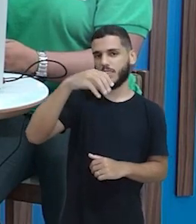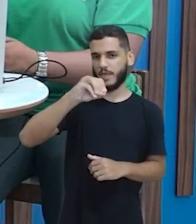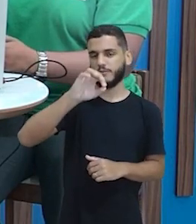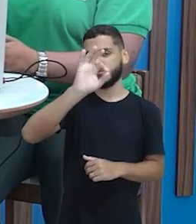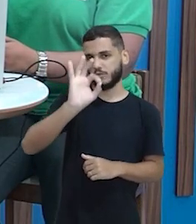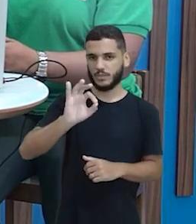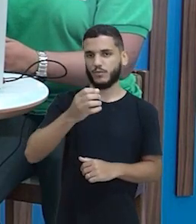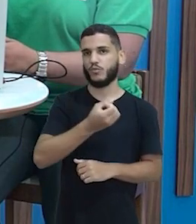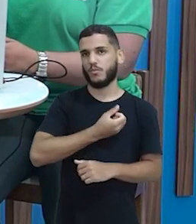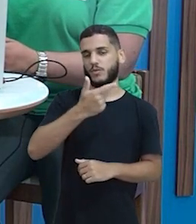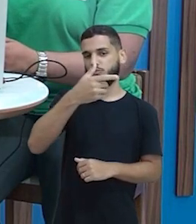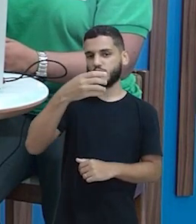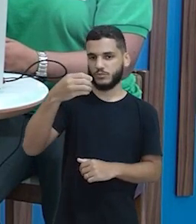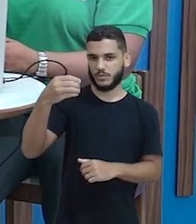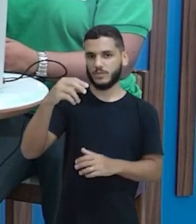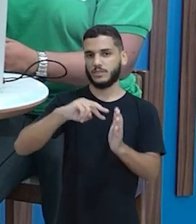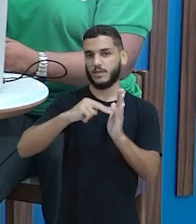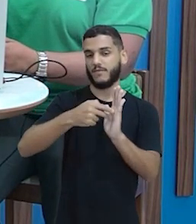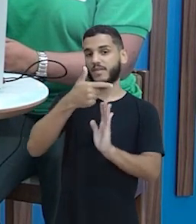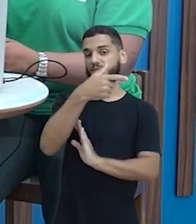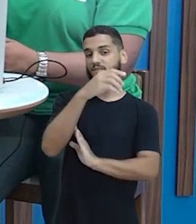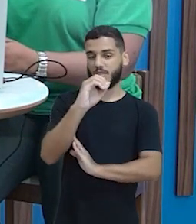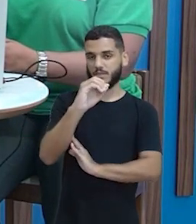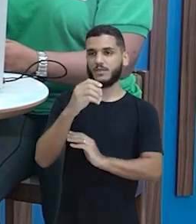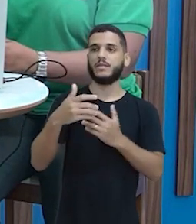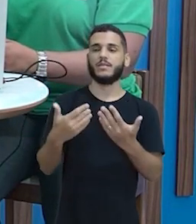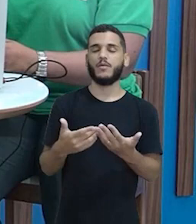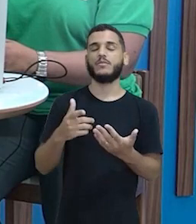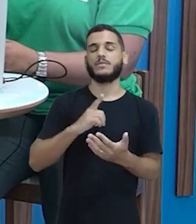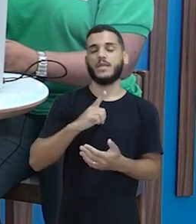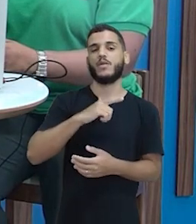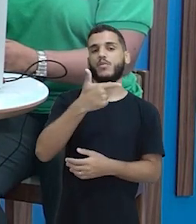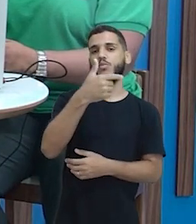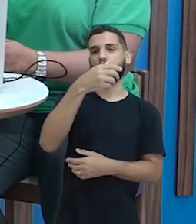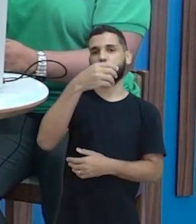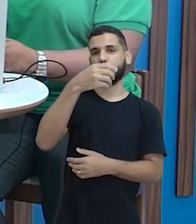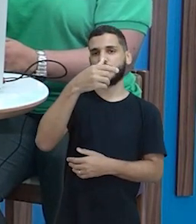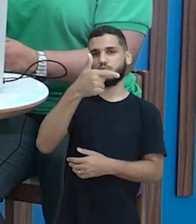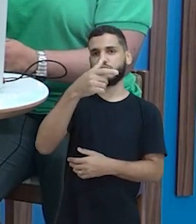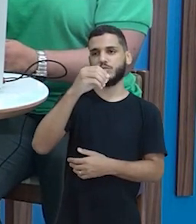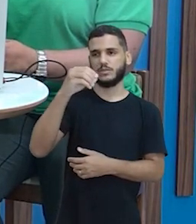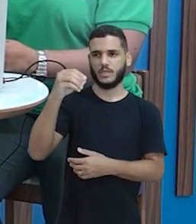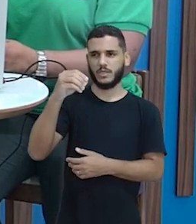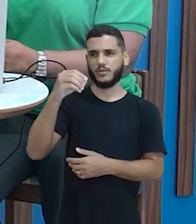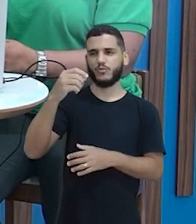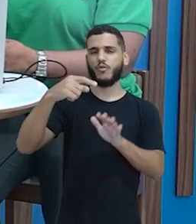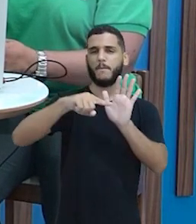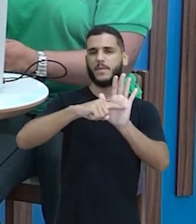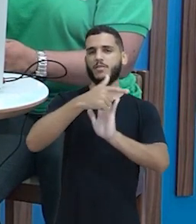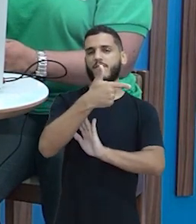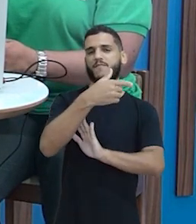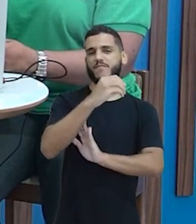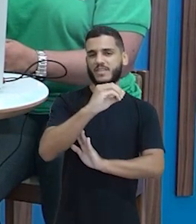é igual a 20 então eu pego 200 subtrai 20 Opa 200 - 20